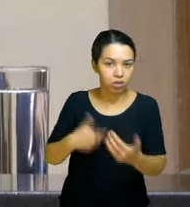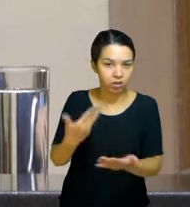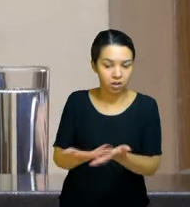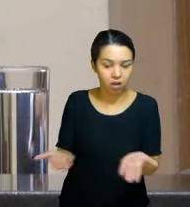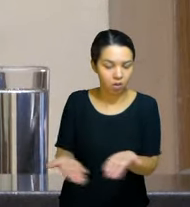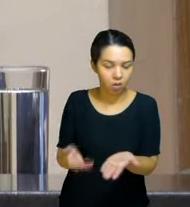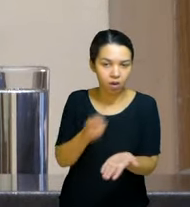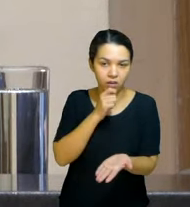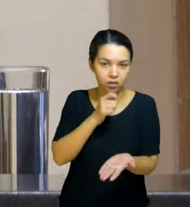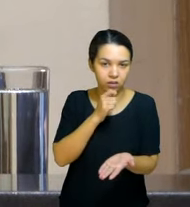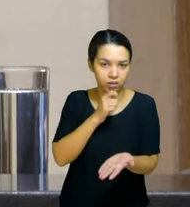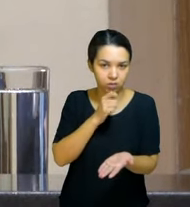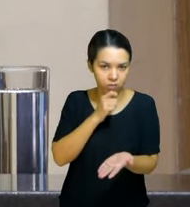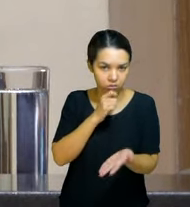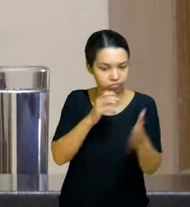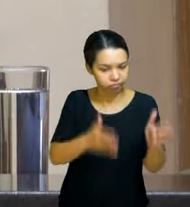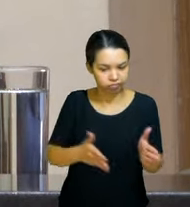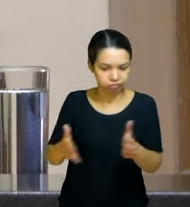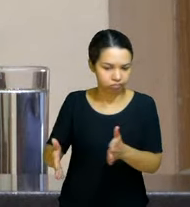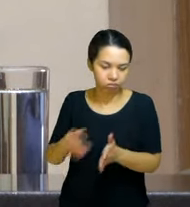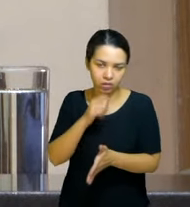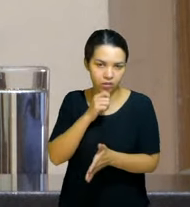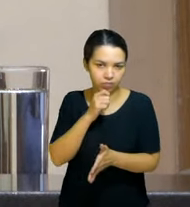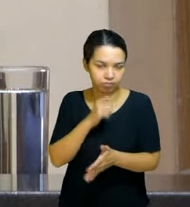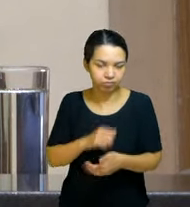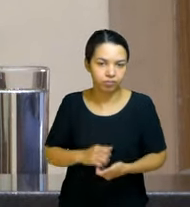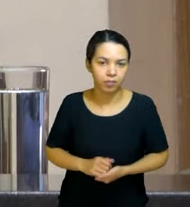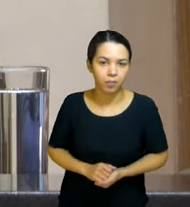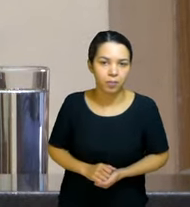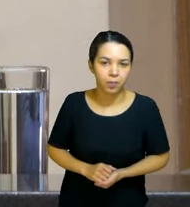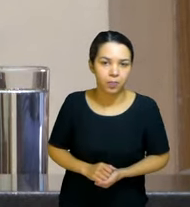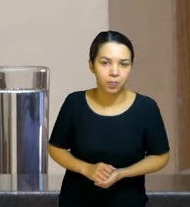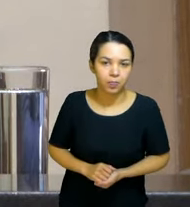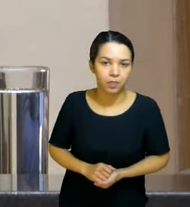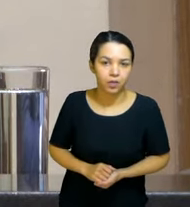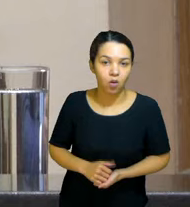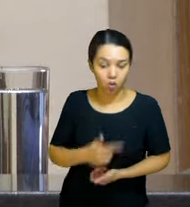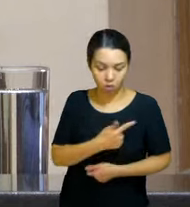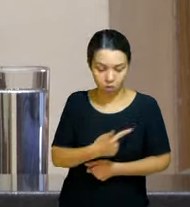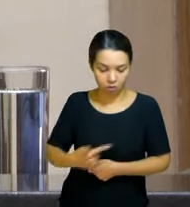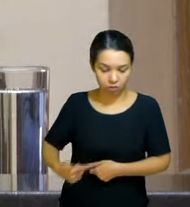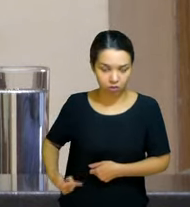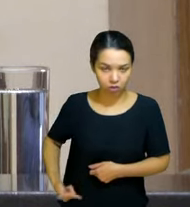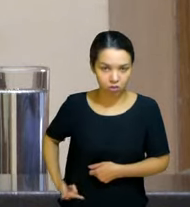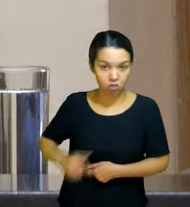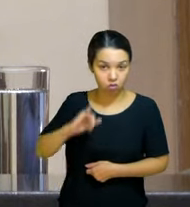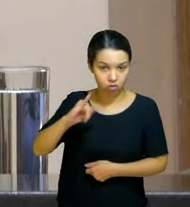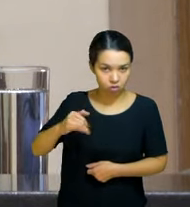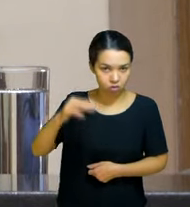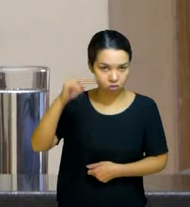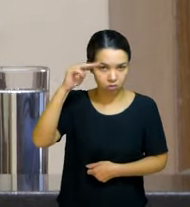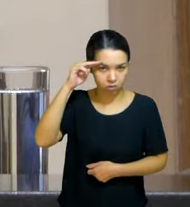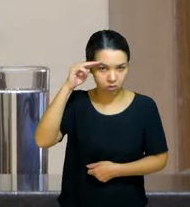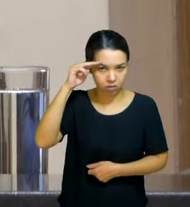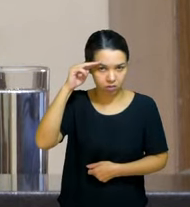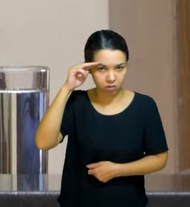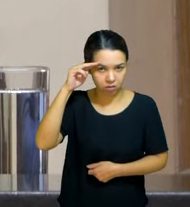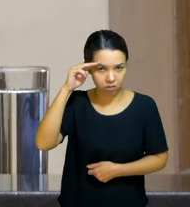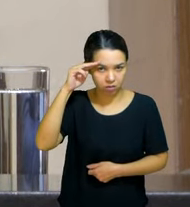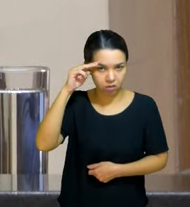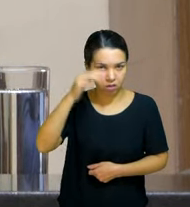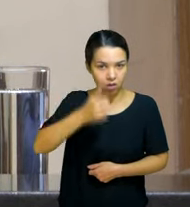O governo Jorginho Melo tem como prioridade o